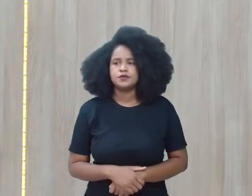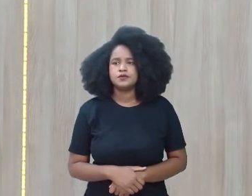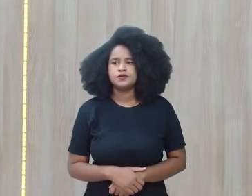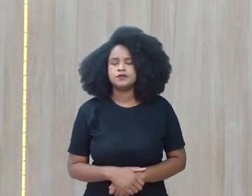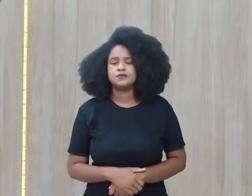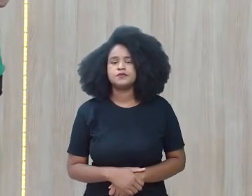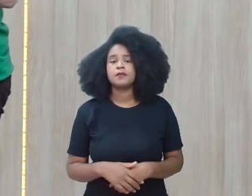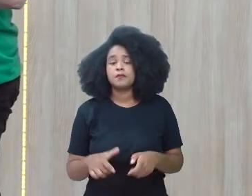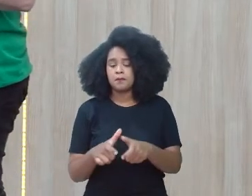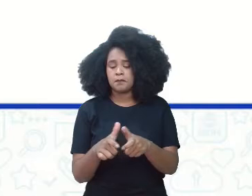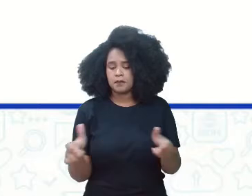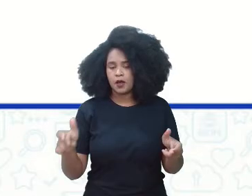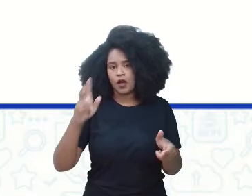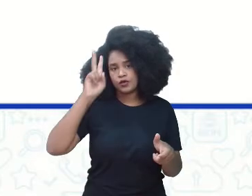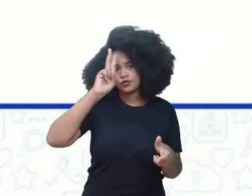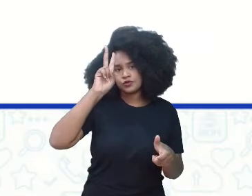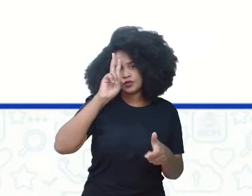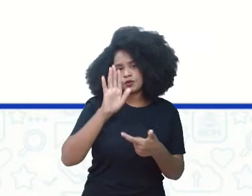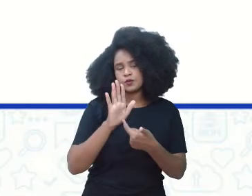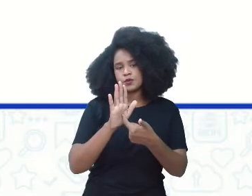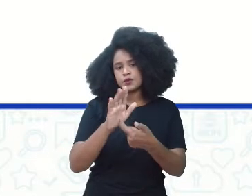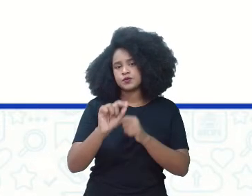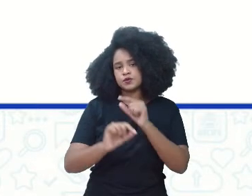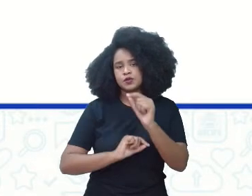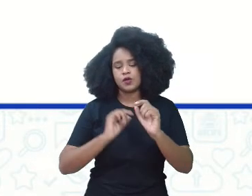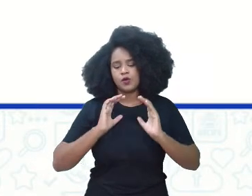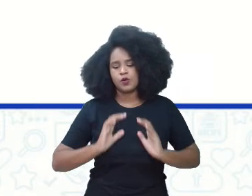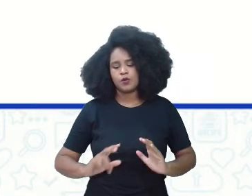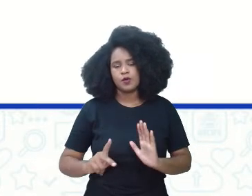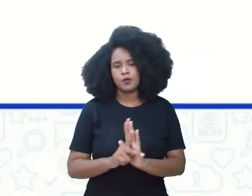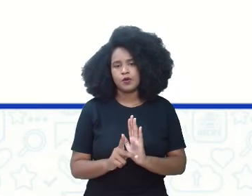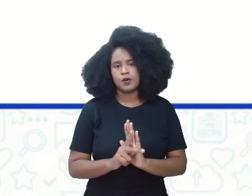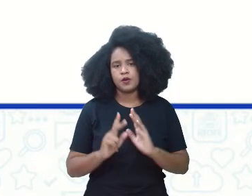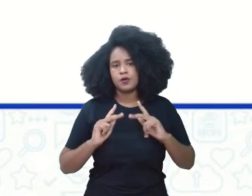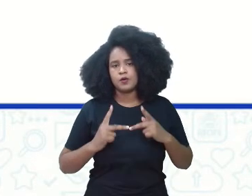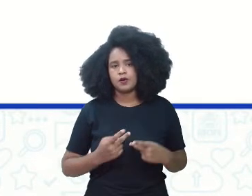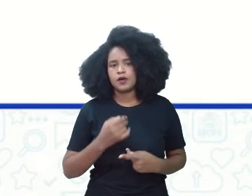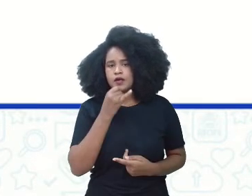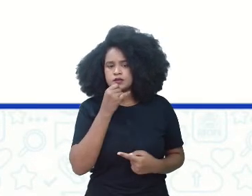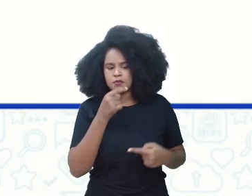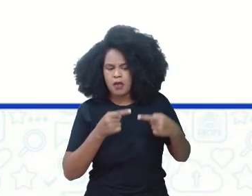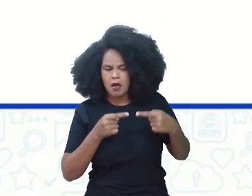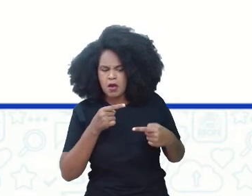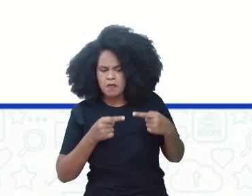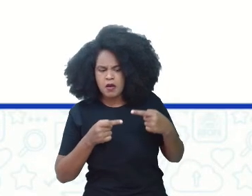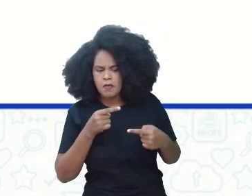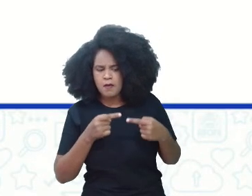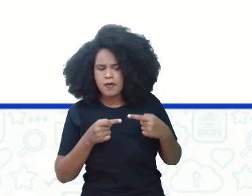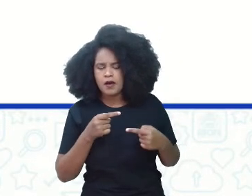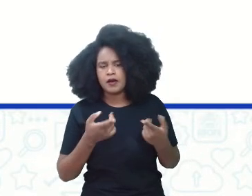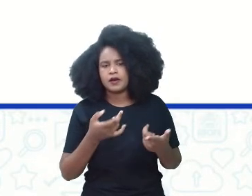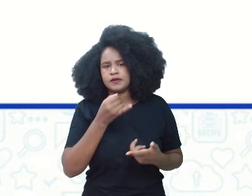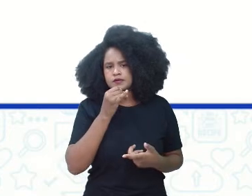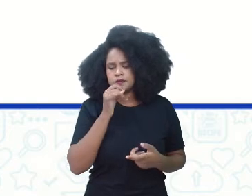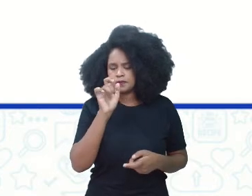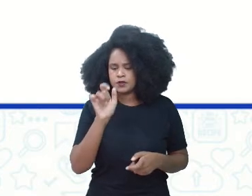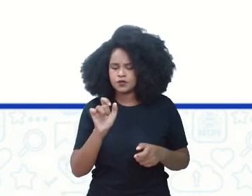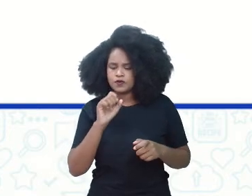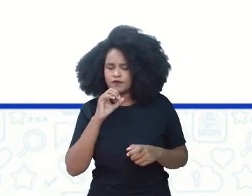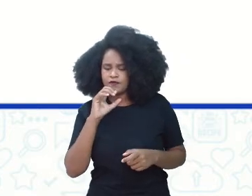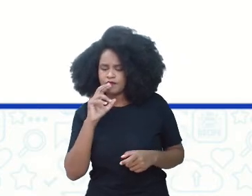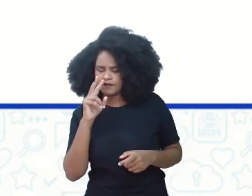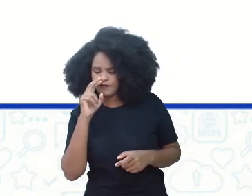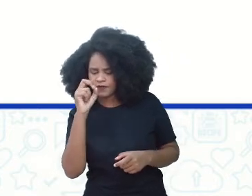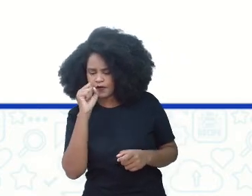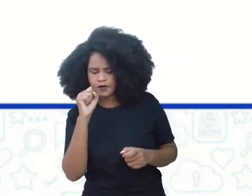dessas histórias trata de certas atitudes humanas, como a disputa entre os fortes e os fracos,